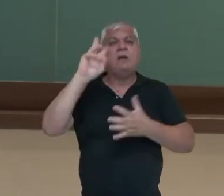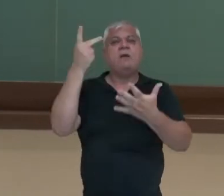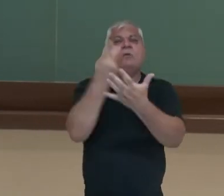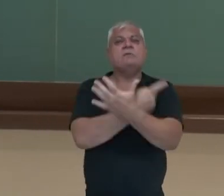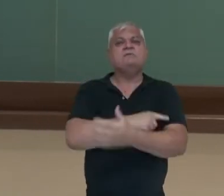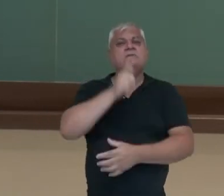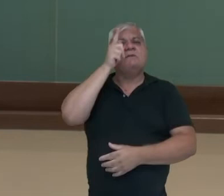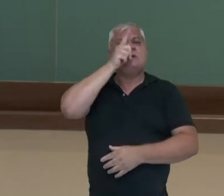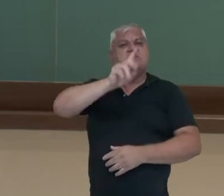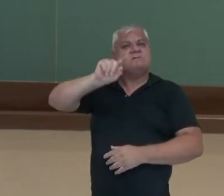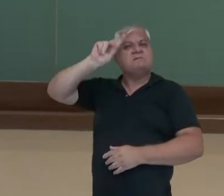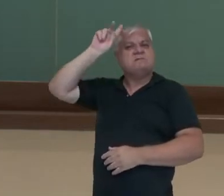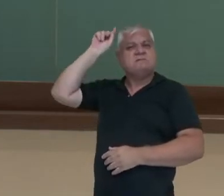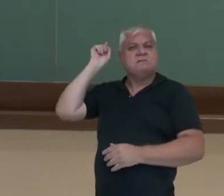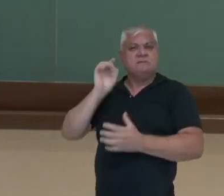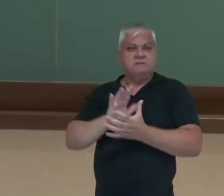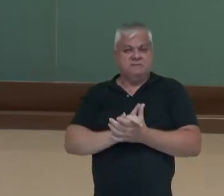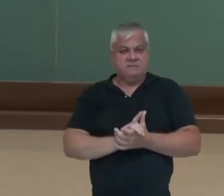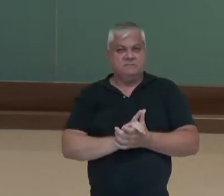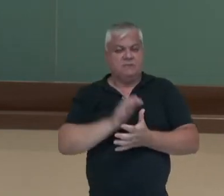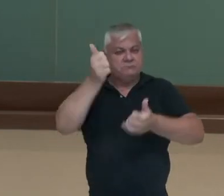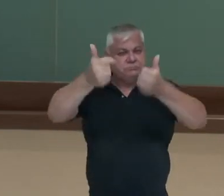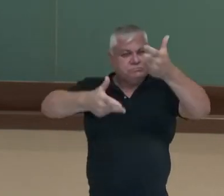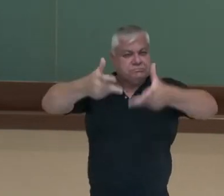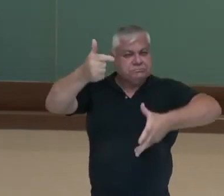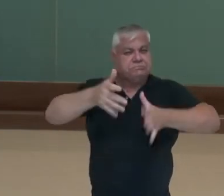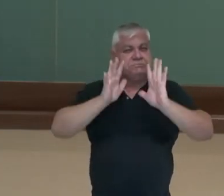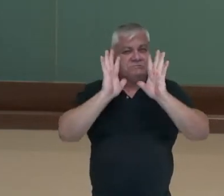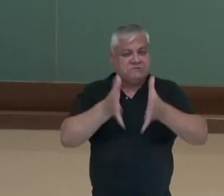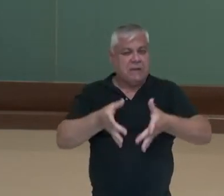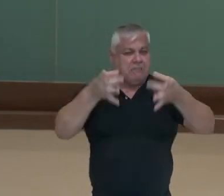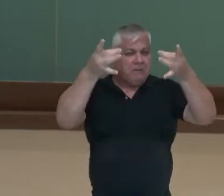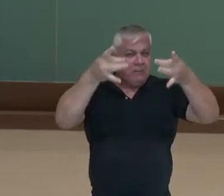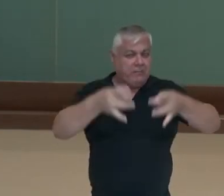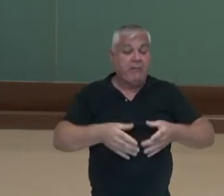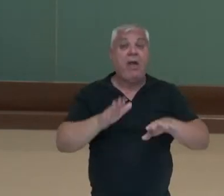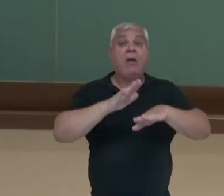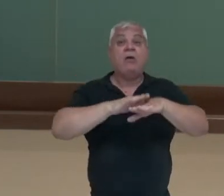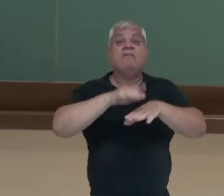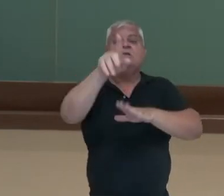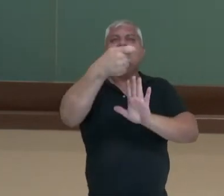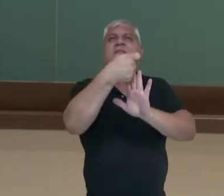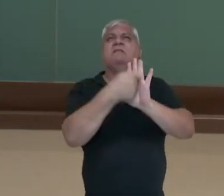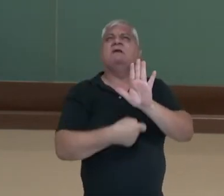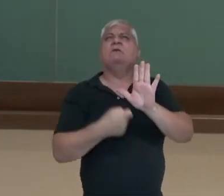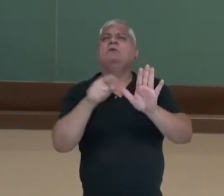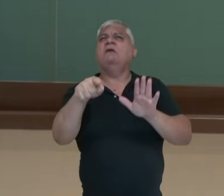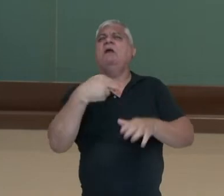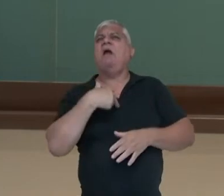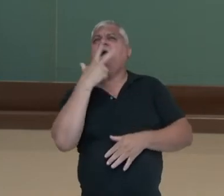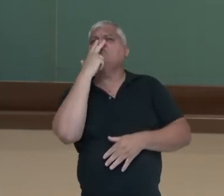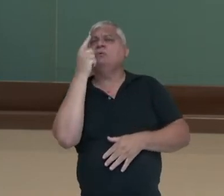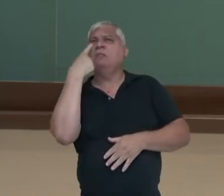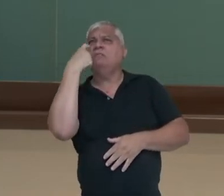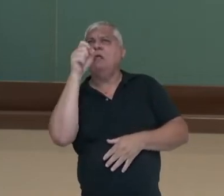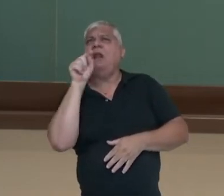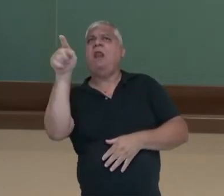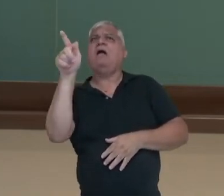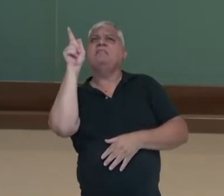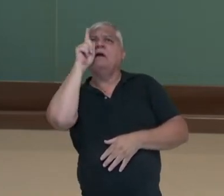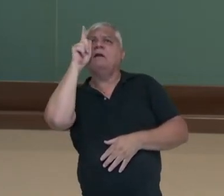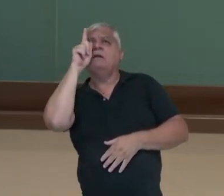Grécia Antiga. Então, tudo isso que eu falei para vocês, né? Faça aí um texto comentando o que você achou mais interessante, hein? Qual